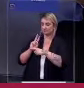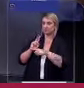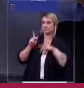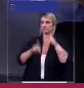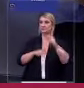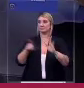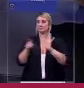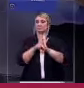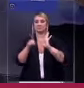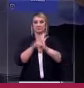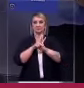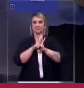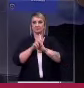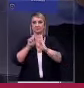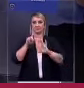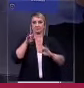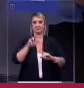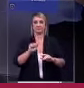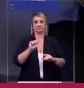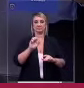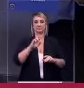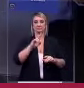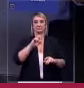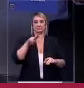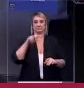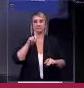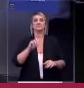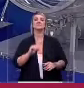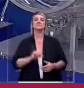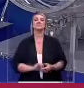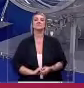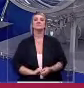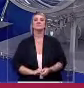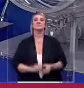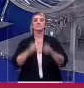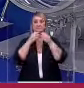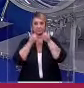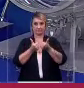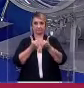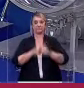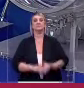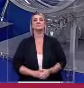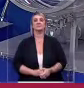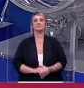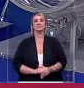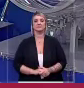populares, Eliana Aquino e Reginaldo Nascimento. Muito bem.